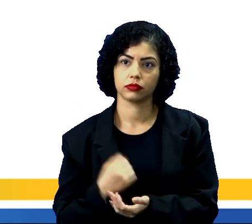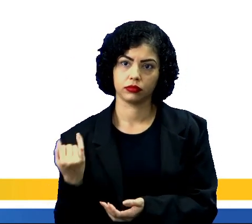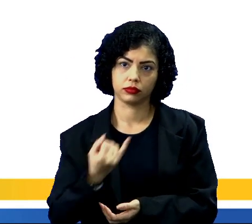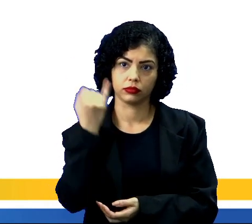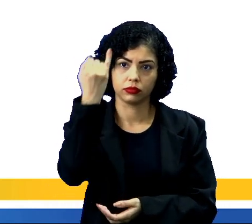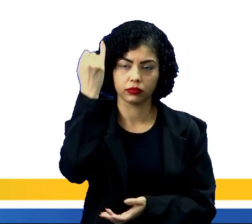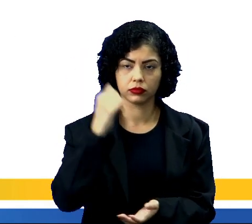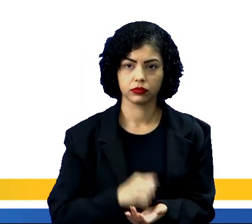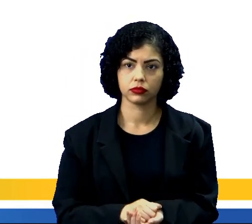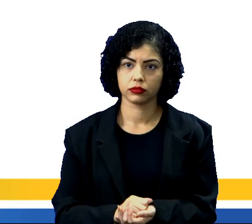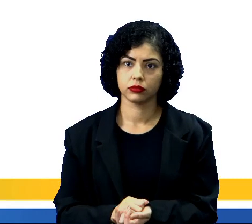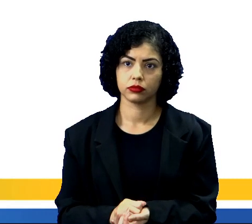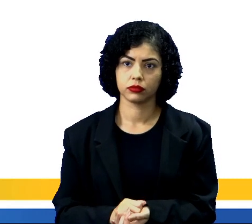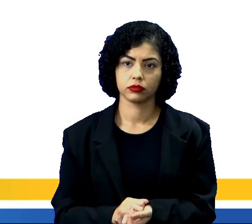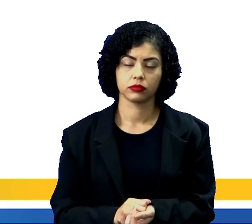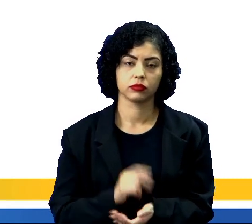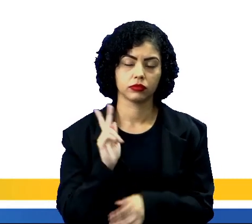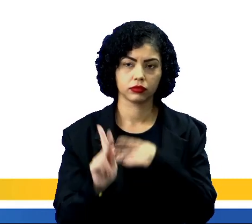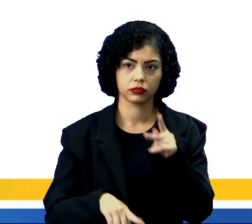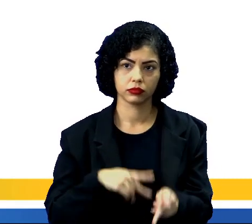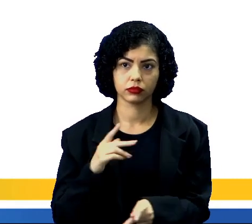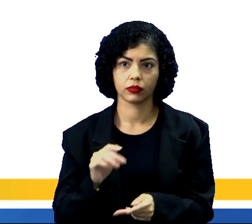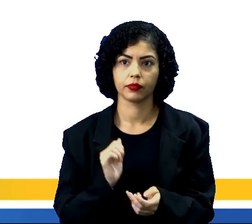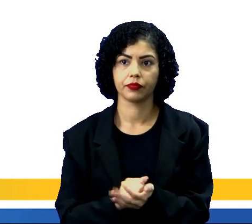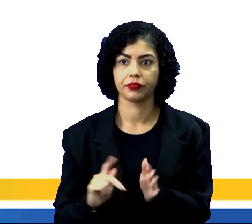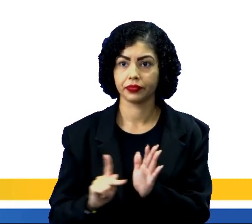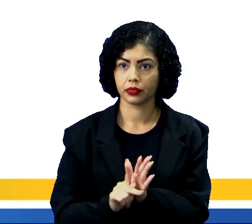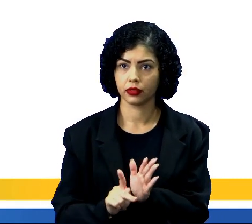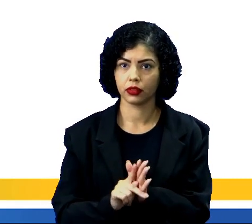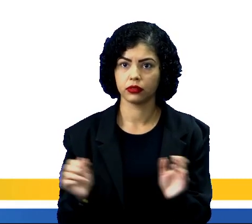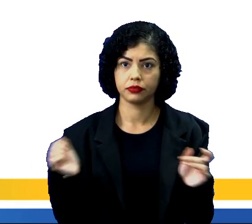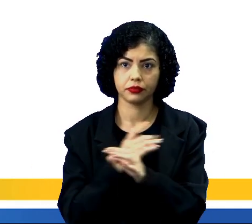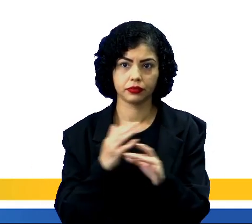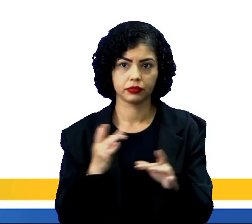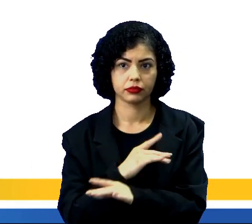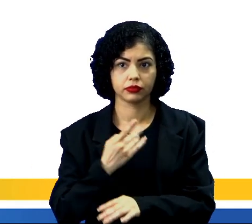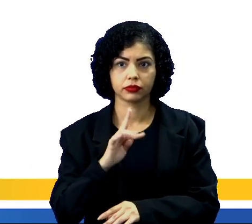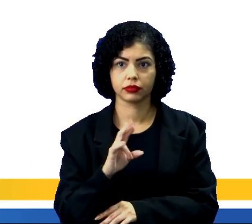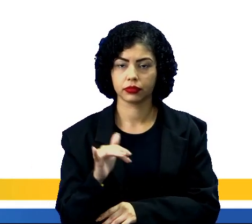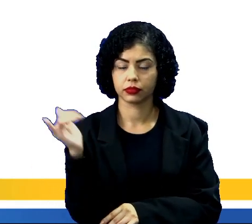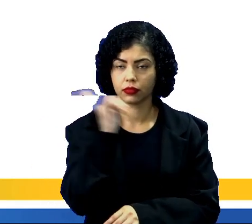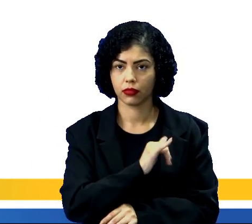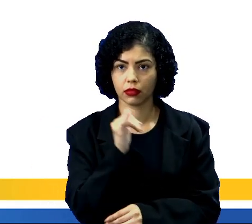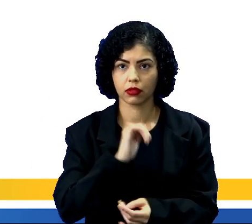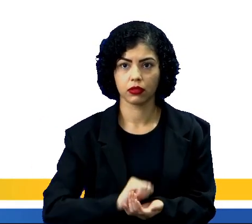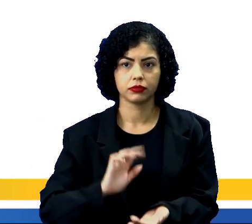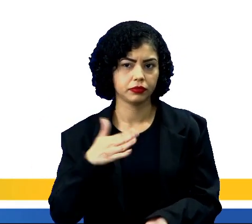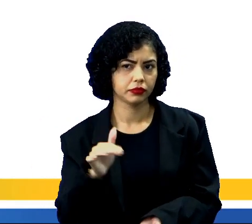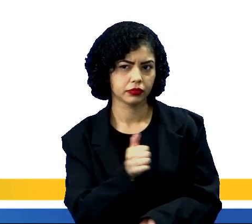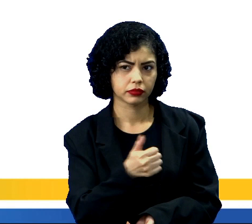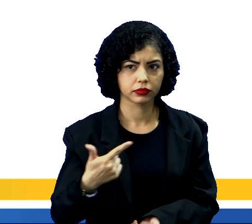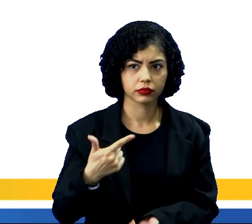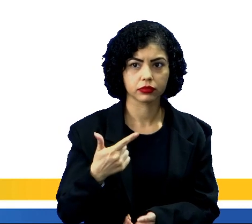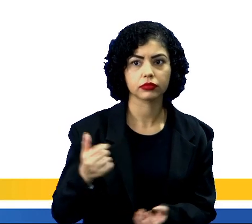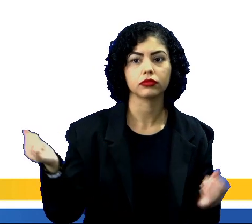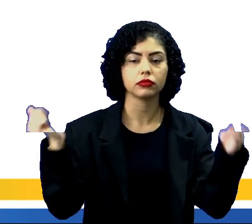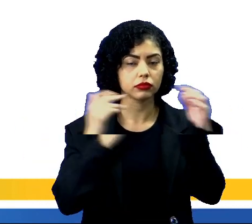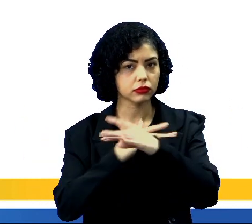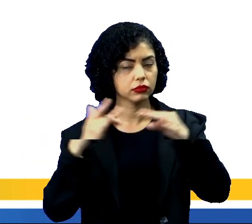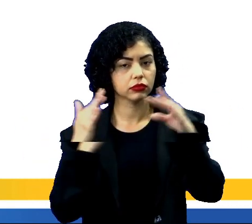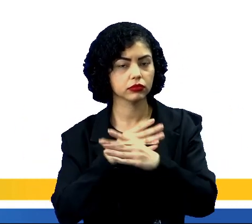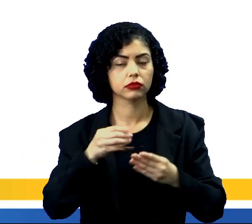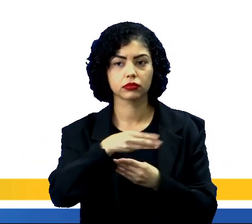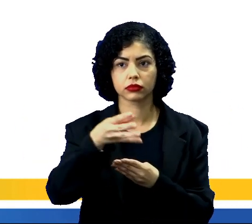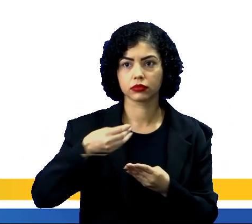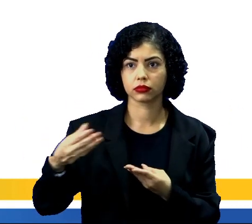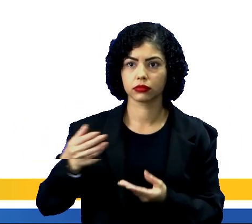principais civilizações que viviam na porção central da Península Itálica. Cerca de 12 centros urbanos eram